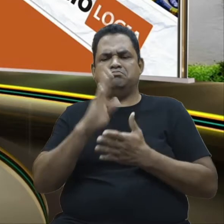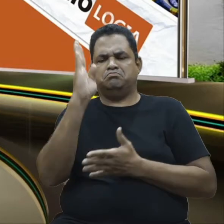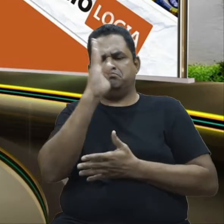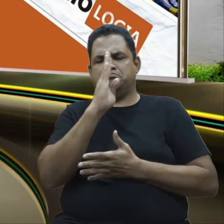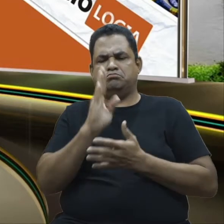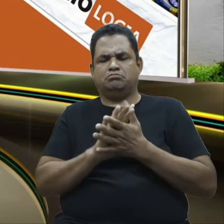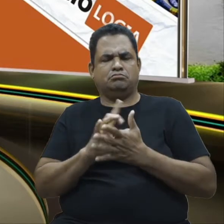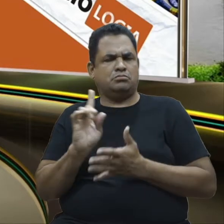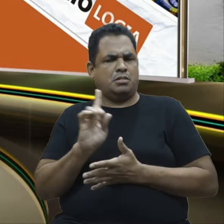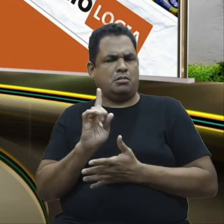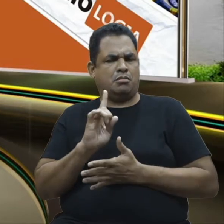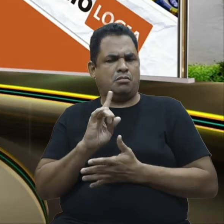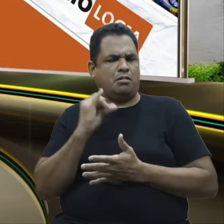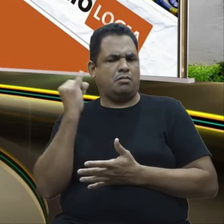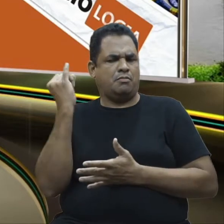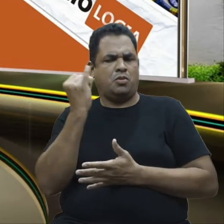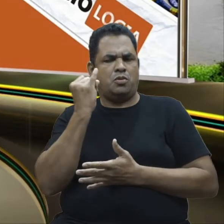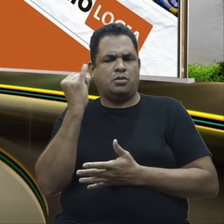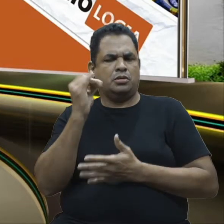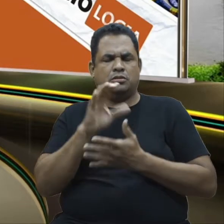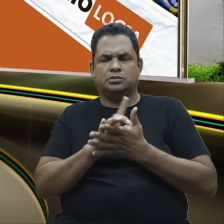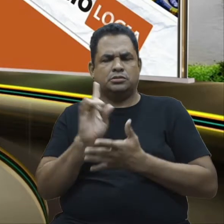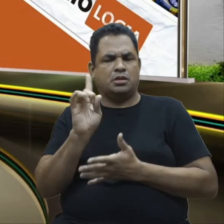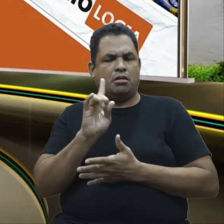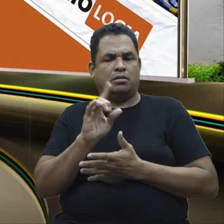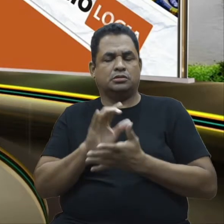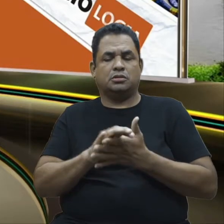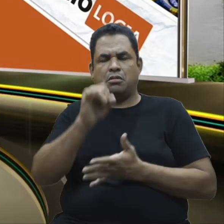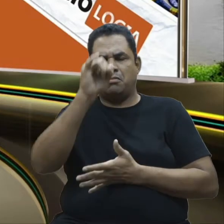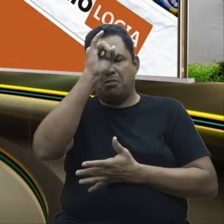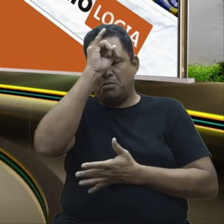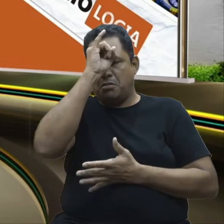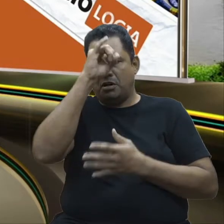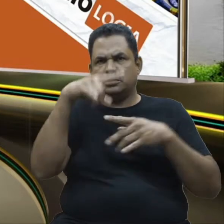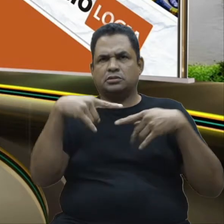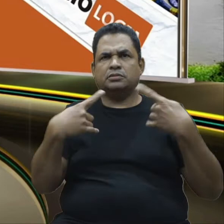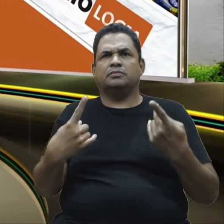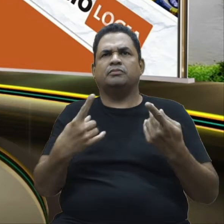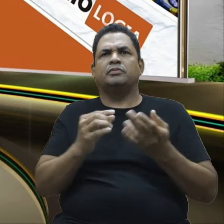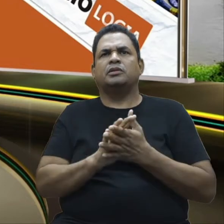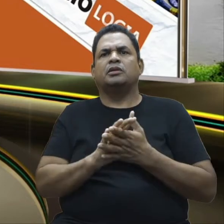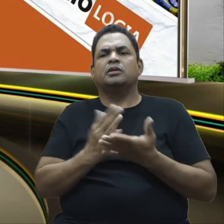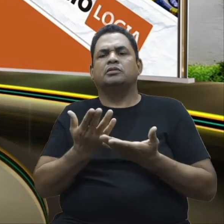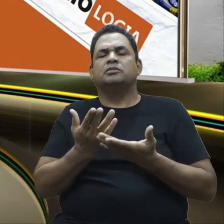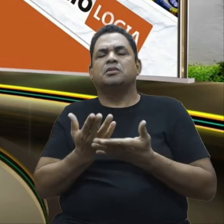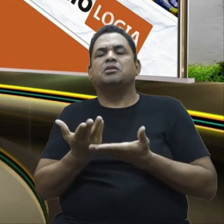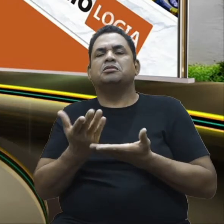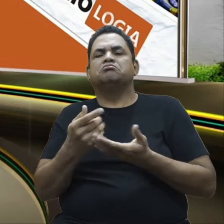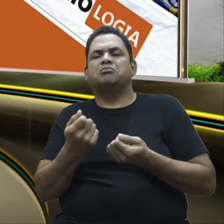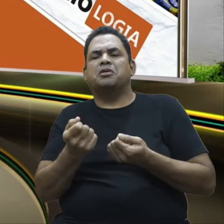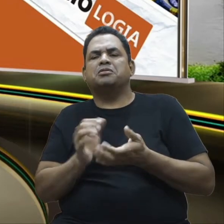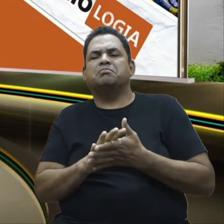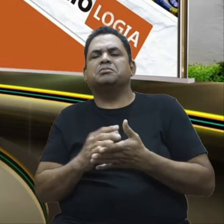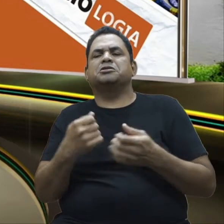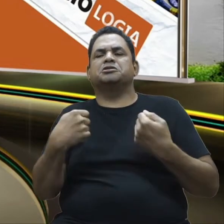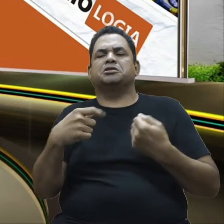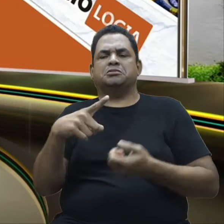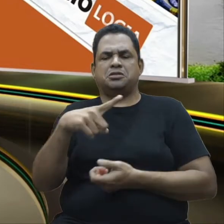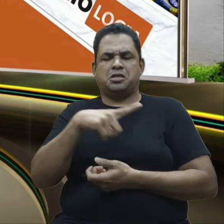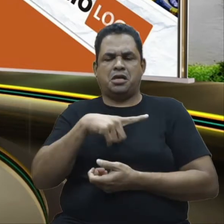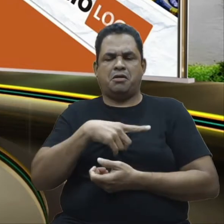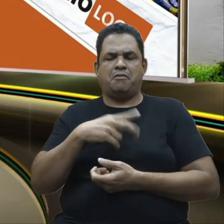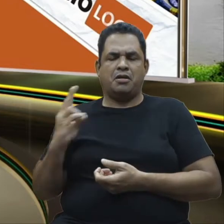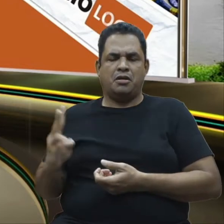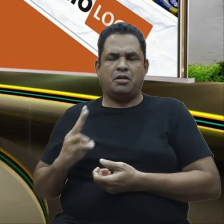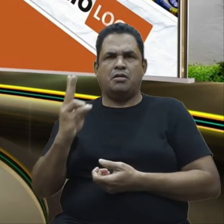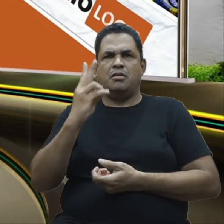mundo é uma bobagem, porque nós somos sim. Nós é que temos que tomar esse lugar de nos valorizar. Outra coisa